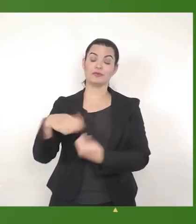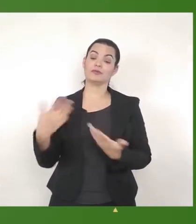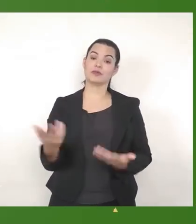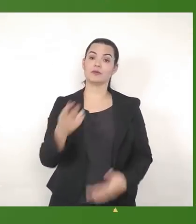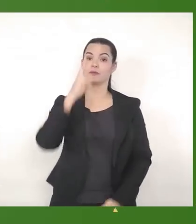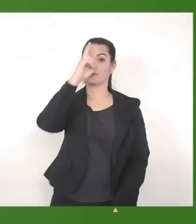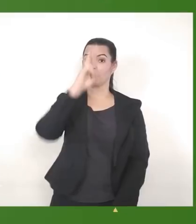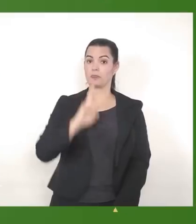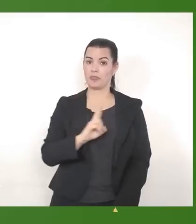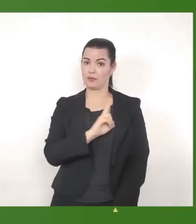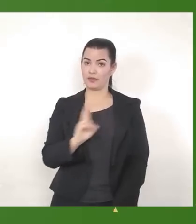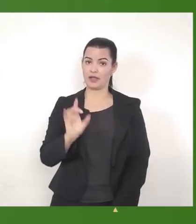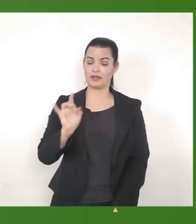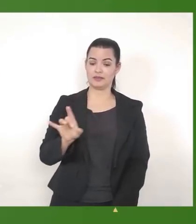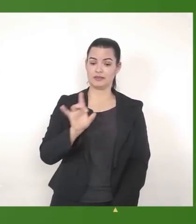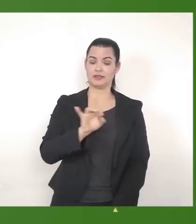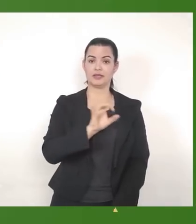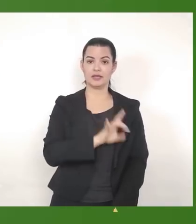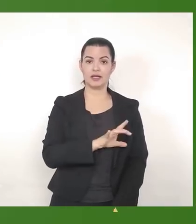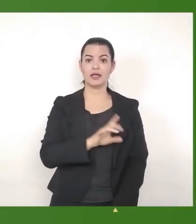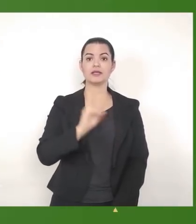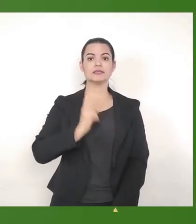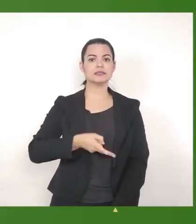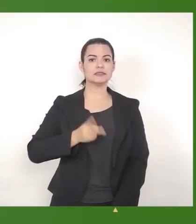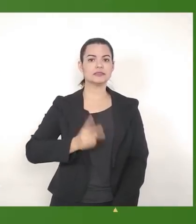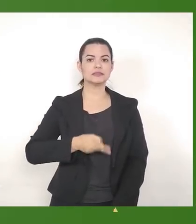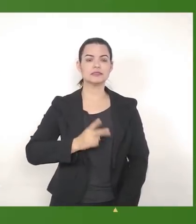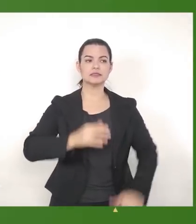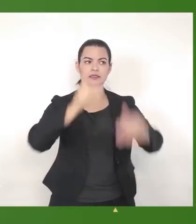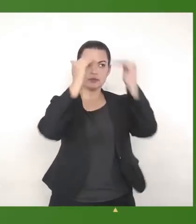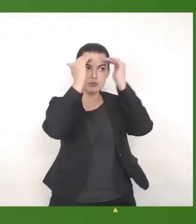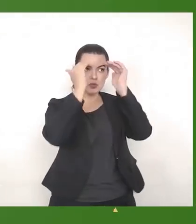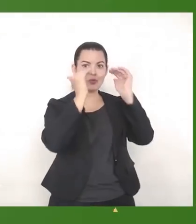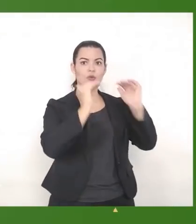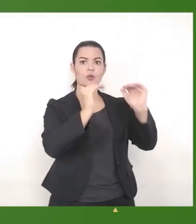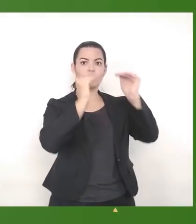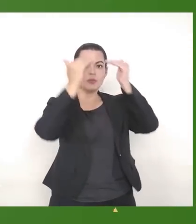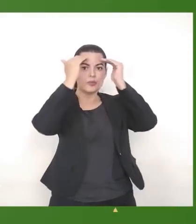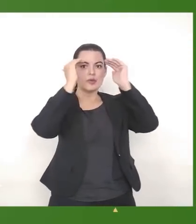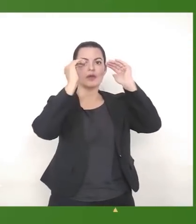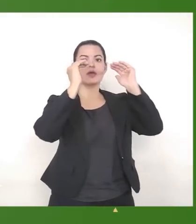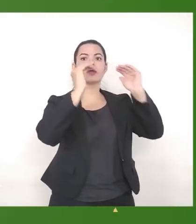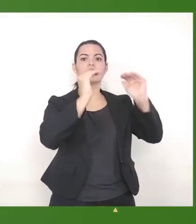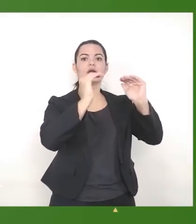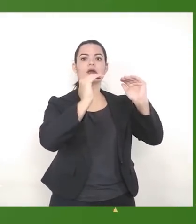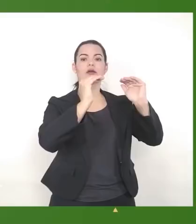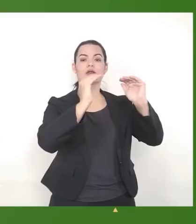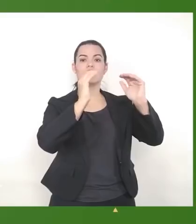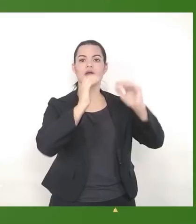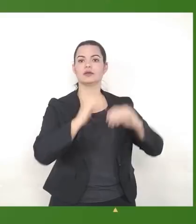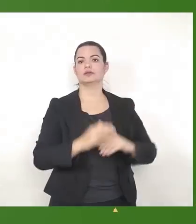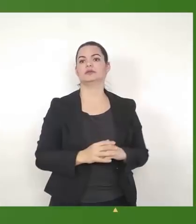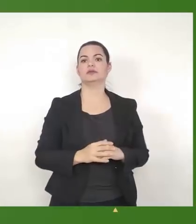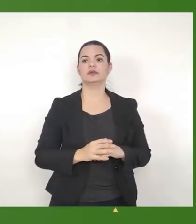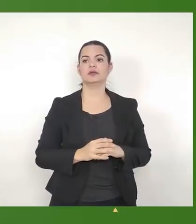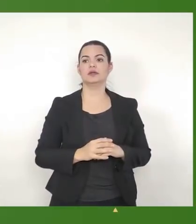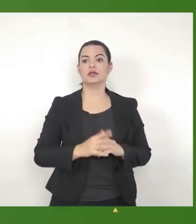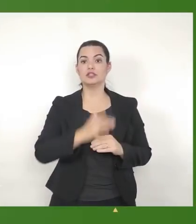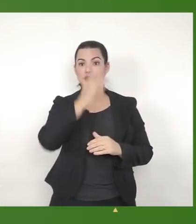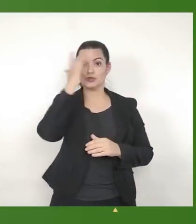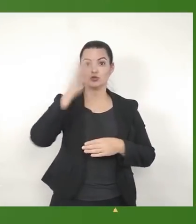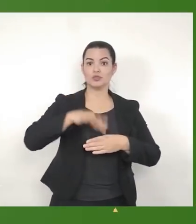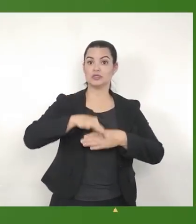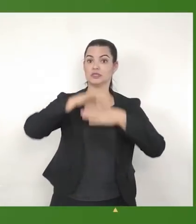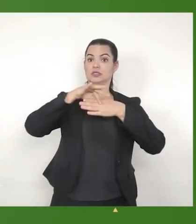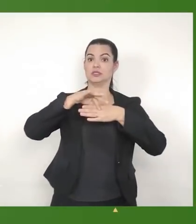eram subordinados ao regime de privações que faziam com que eles morassem em lugares bem distantes e